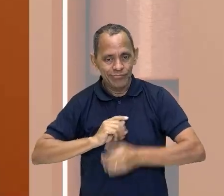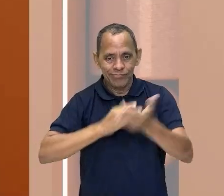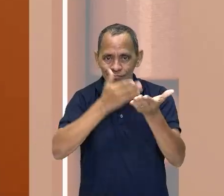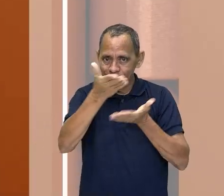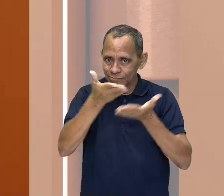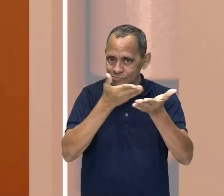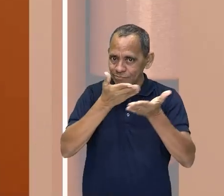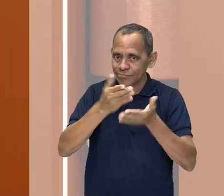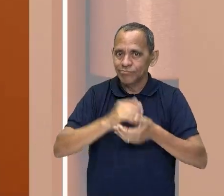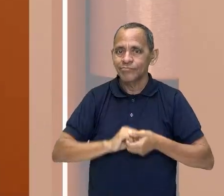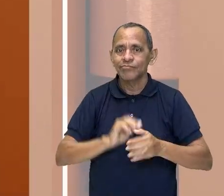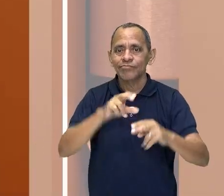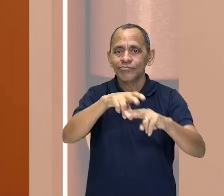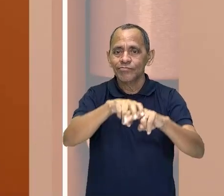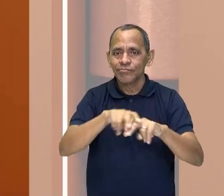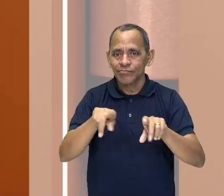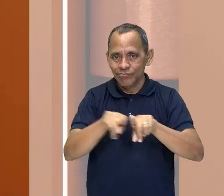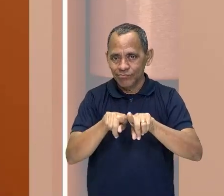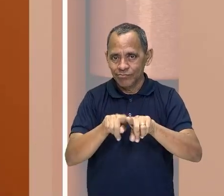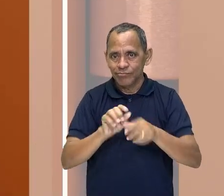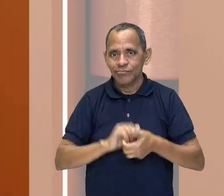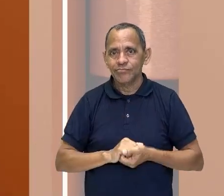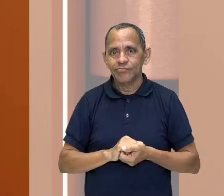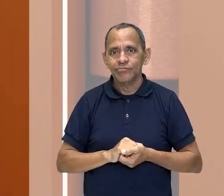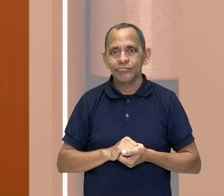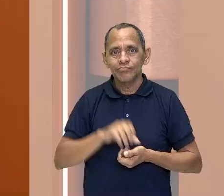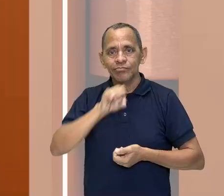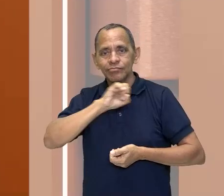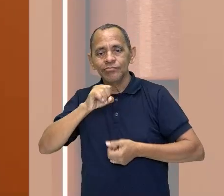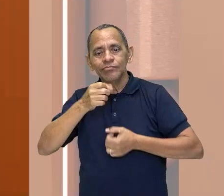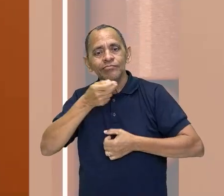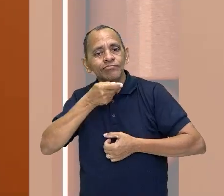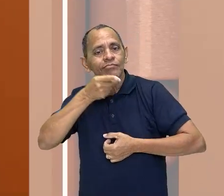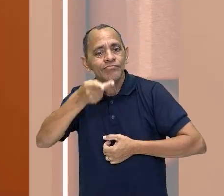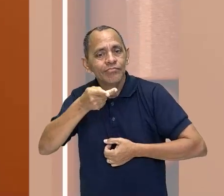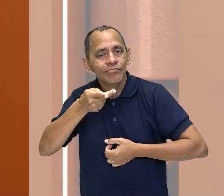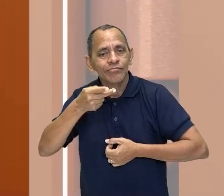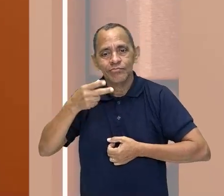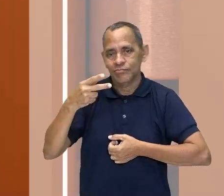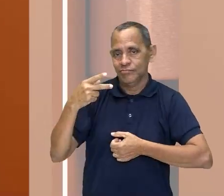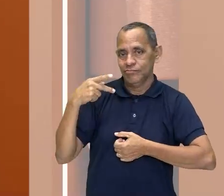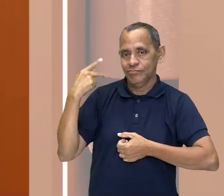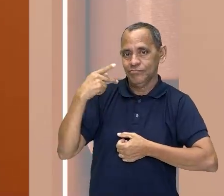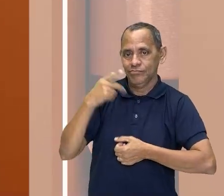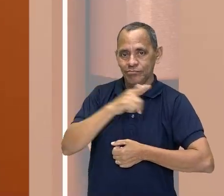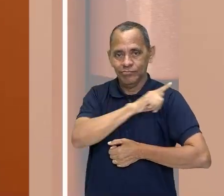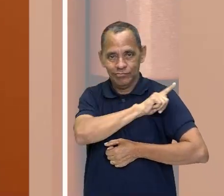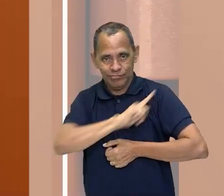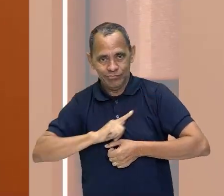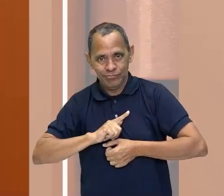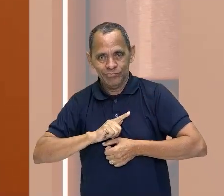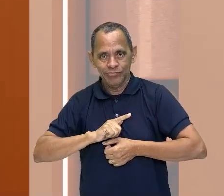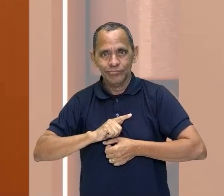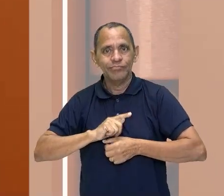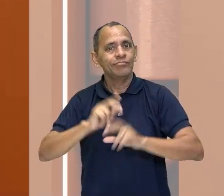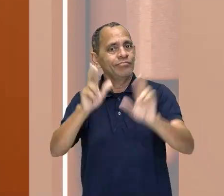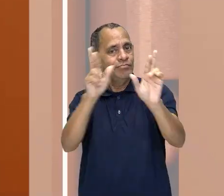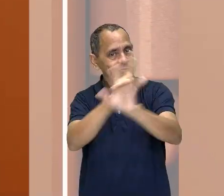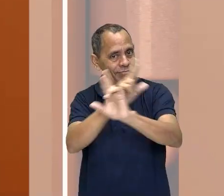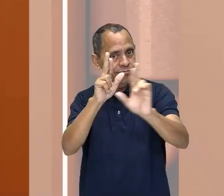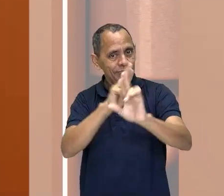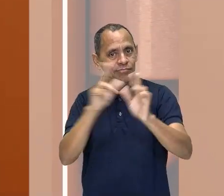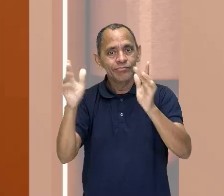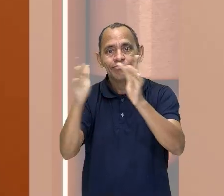favores. Mais uma vez, quando eu falar de política dos governadores, vocês vão logo associar a troca de favores